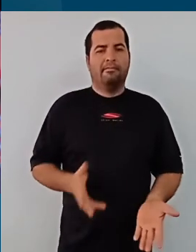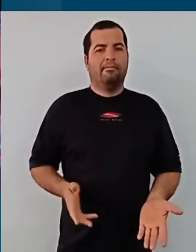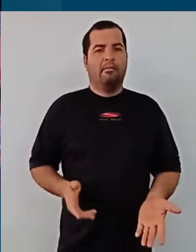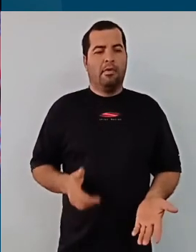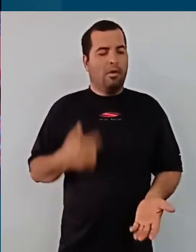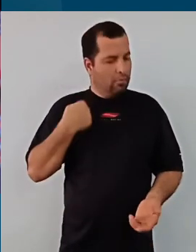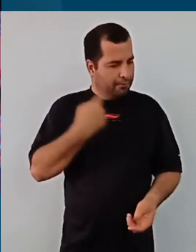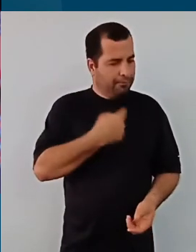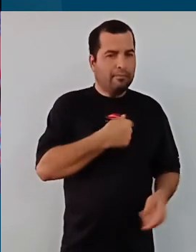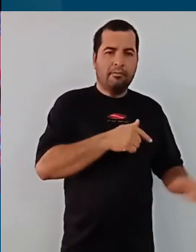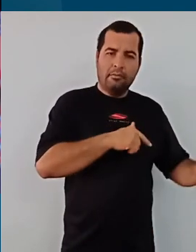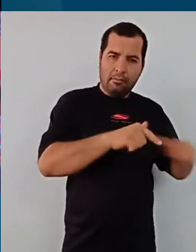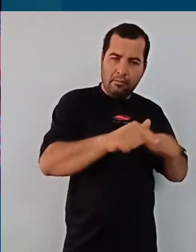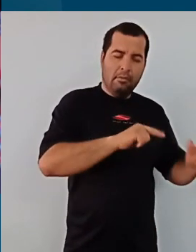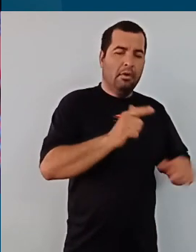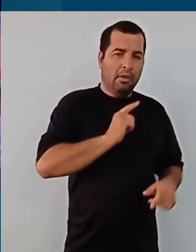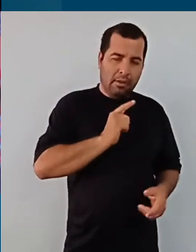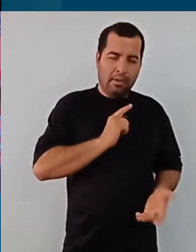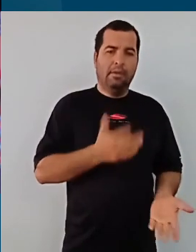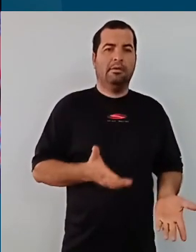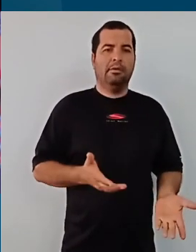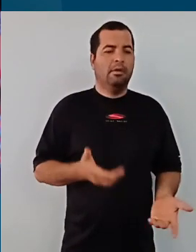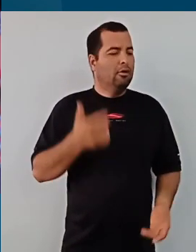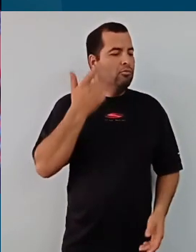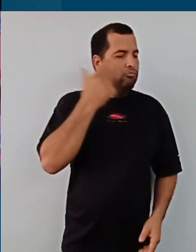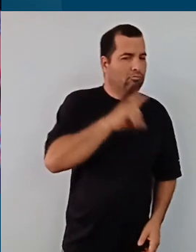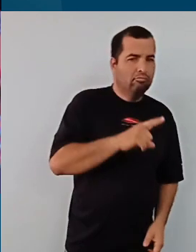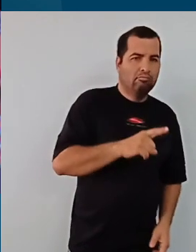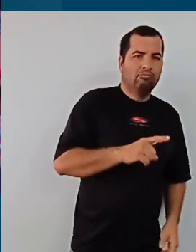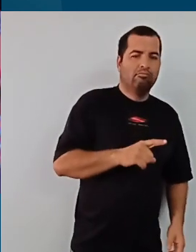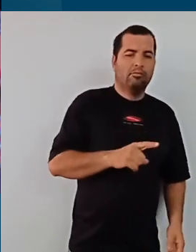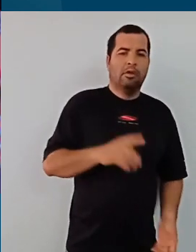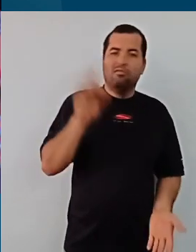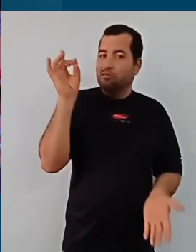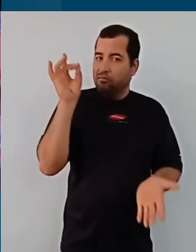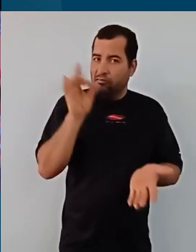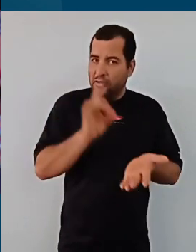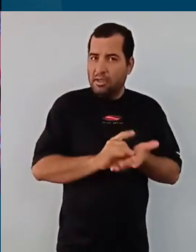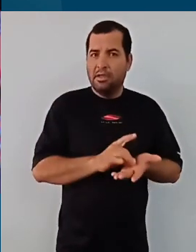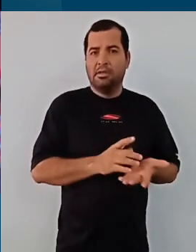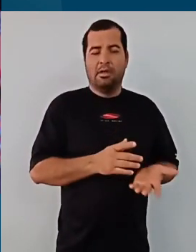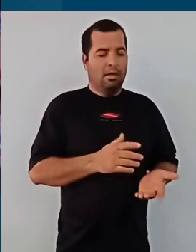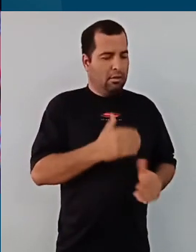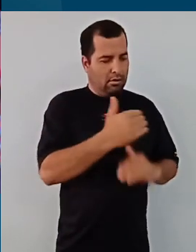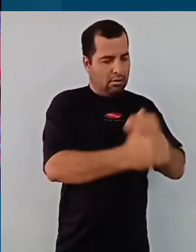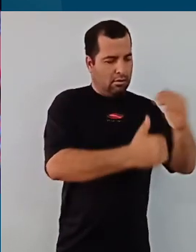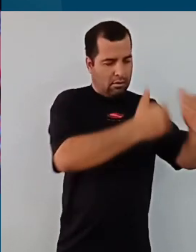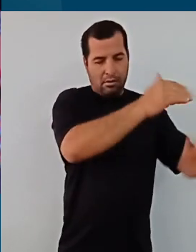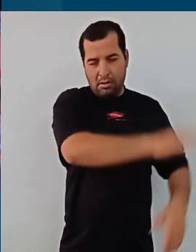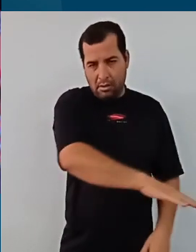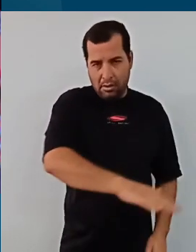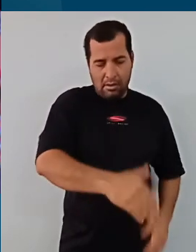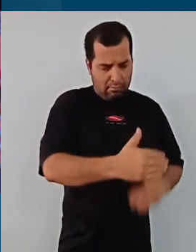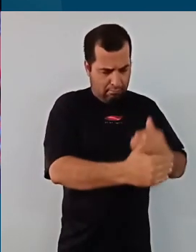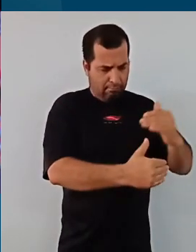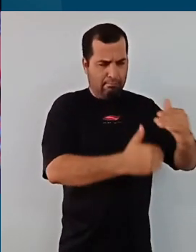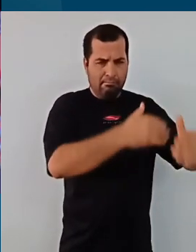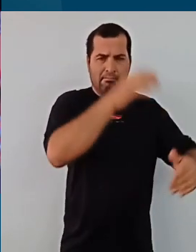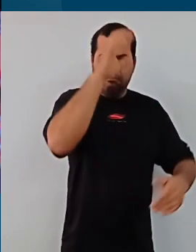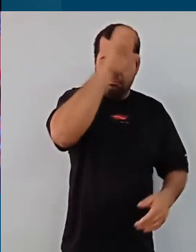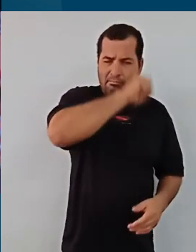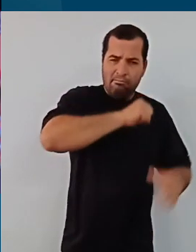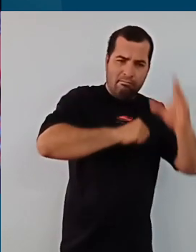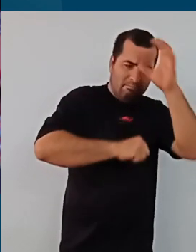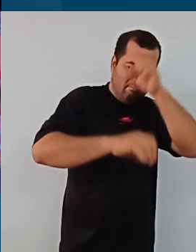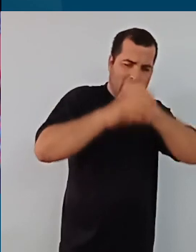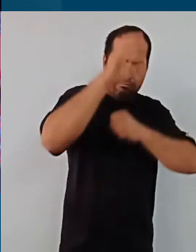não estivesse trabalhando com as habilidades, a gente não conseguiria, de fato, fazer as crianças avançarem ali no seu processo, né, a gente vai